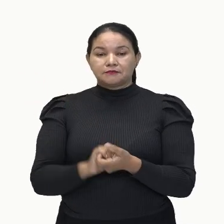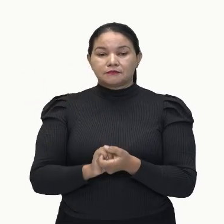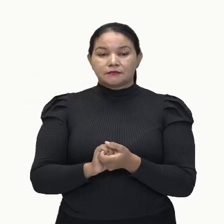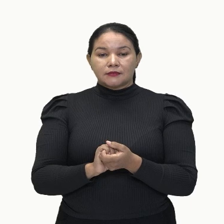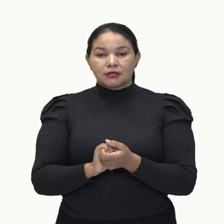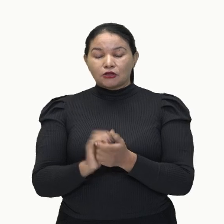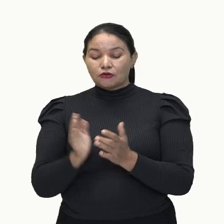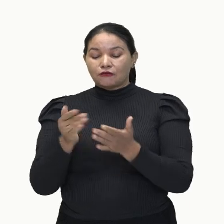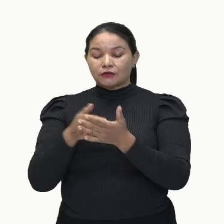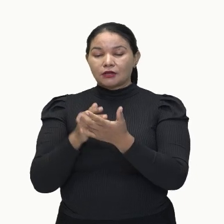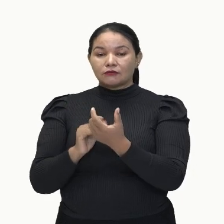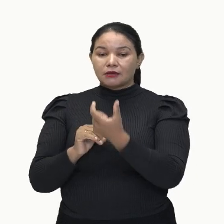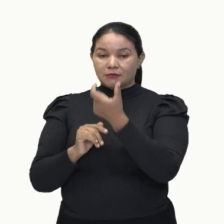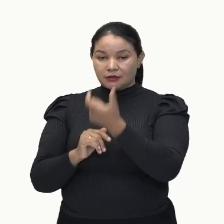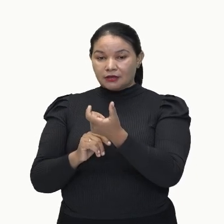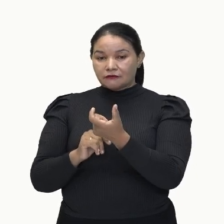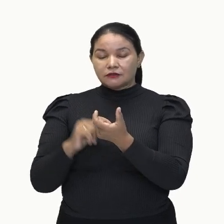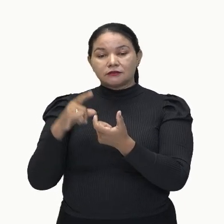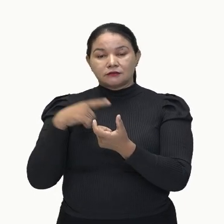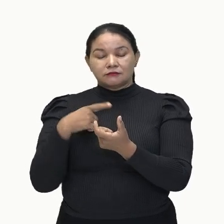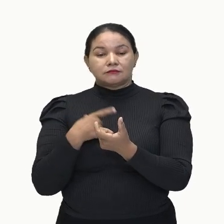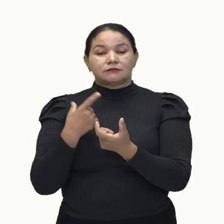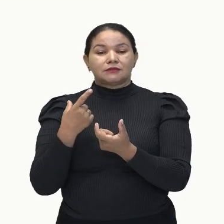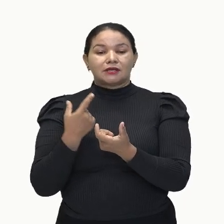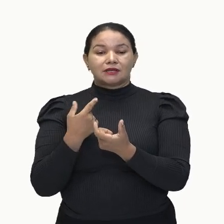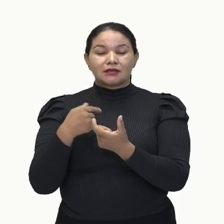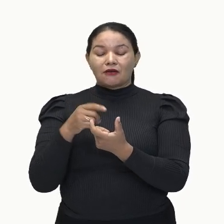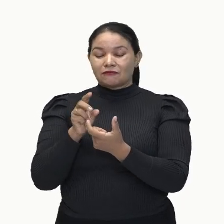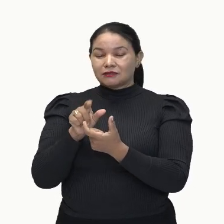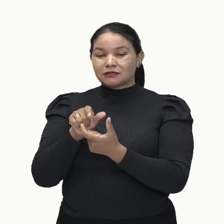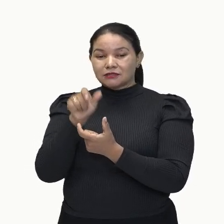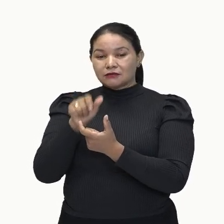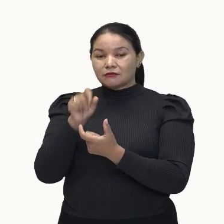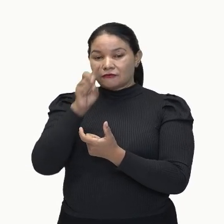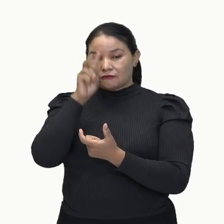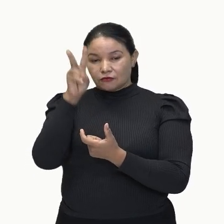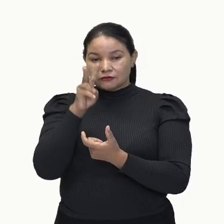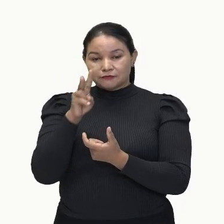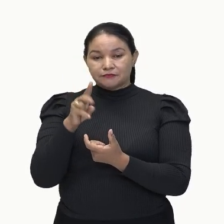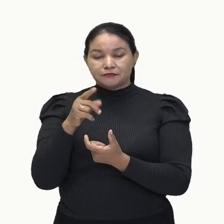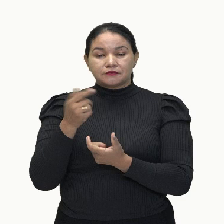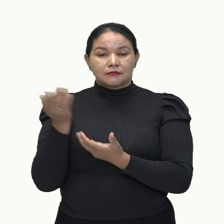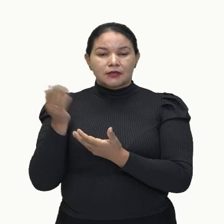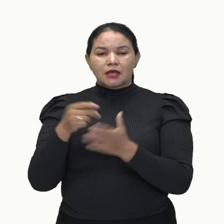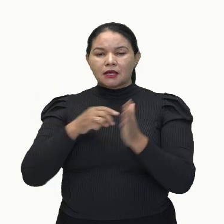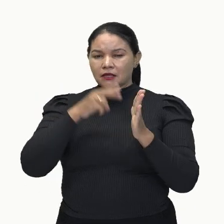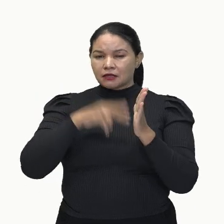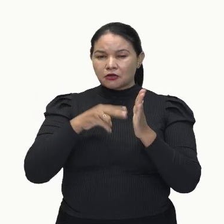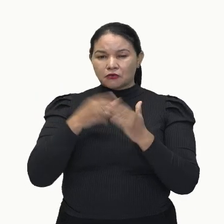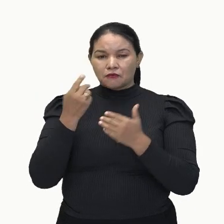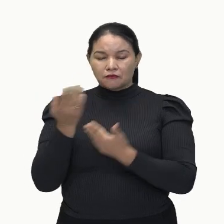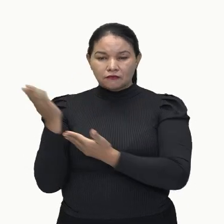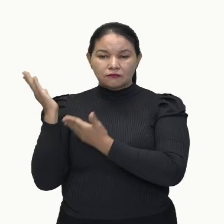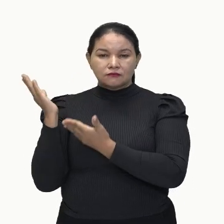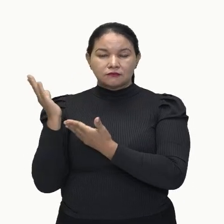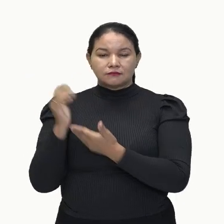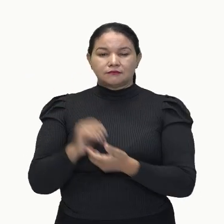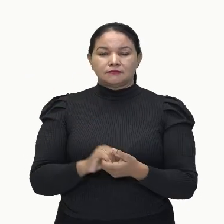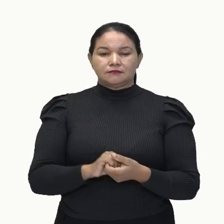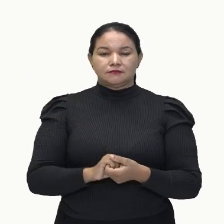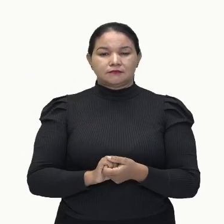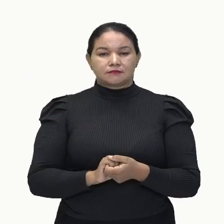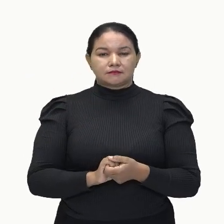taba la S tónica de la palabra sobre Ella recae laor fuerza de voando la